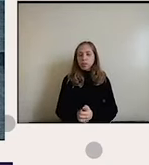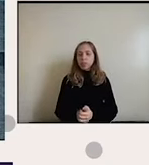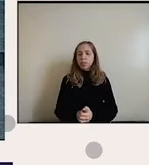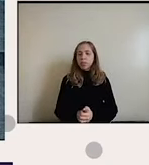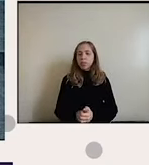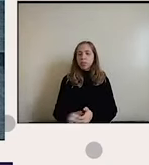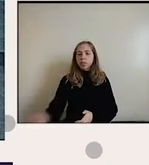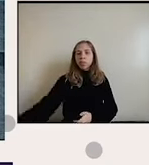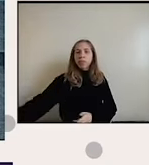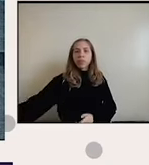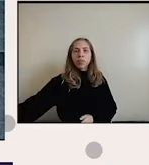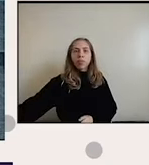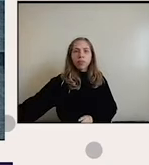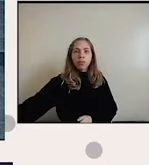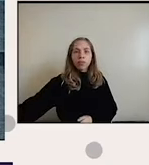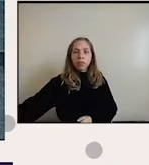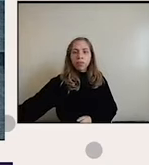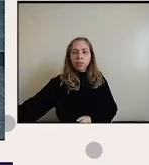Sim.